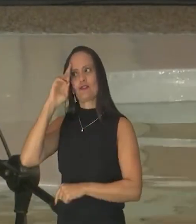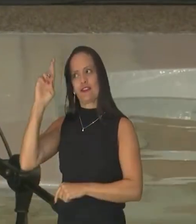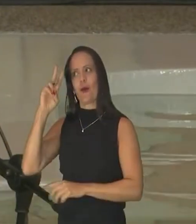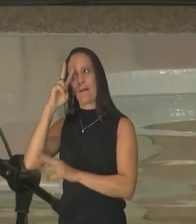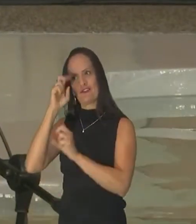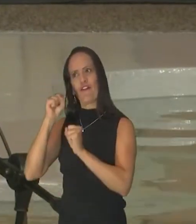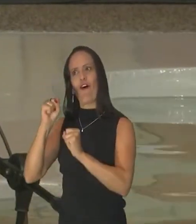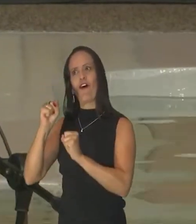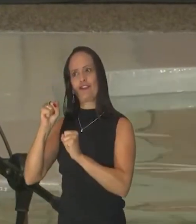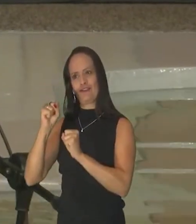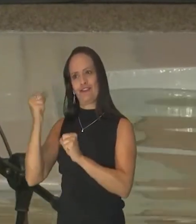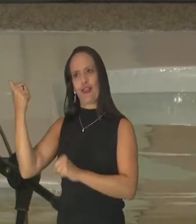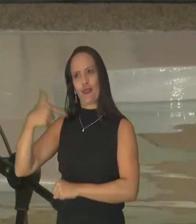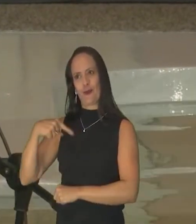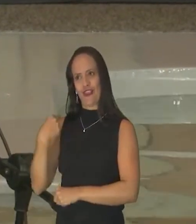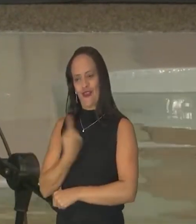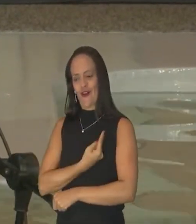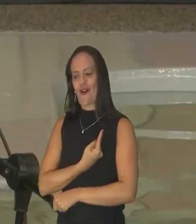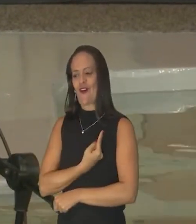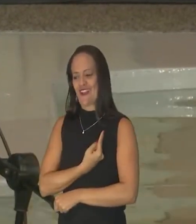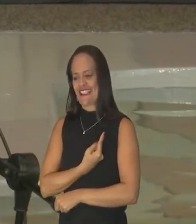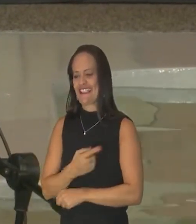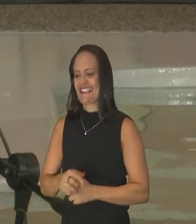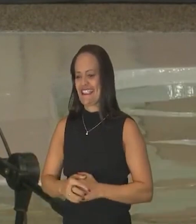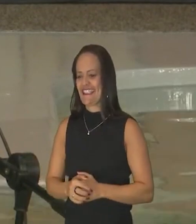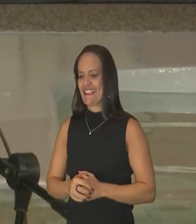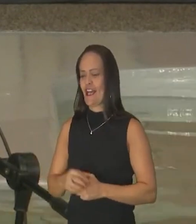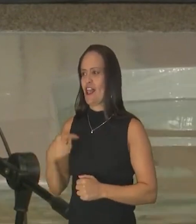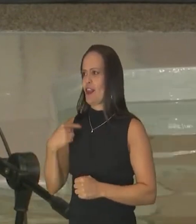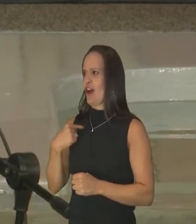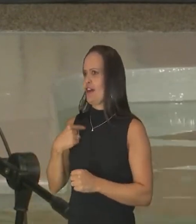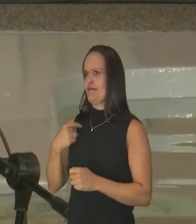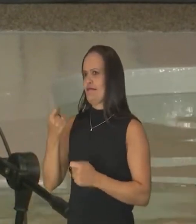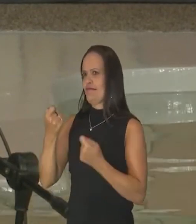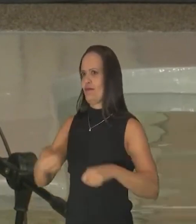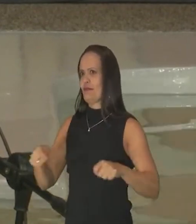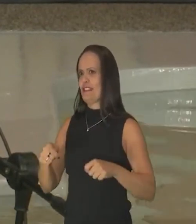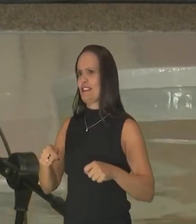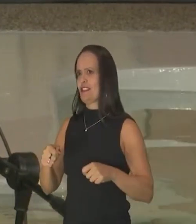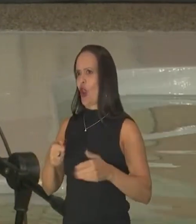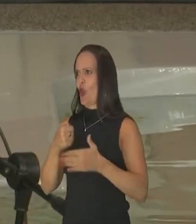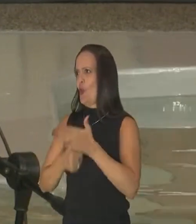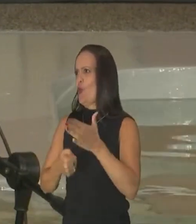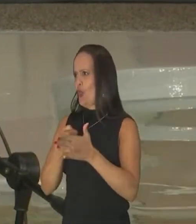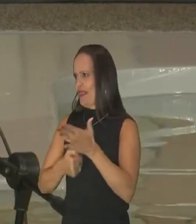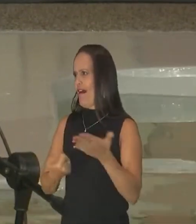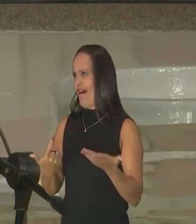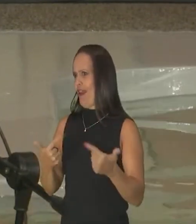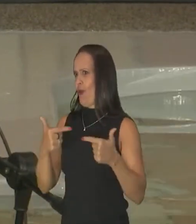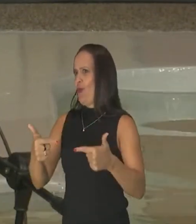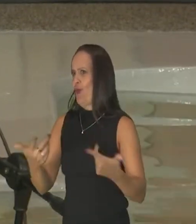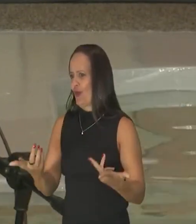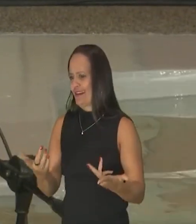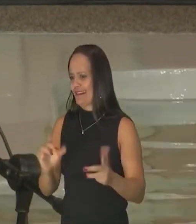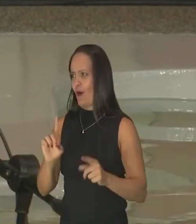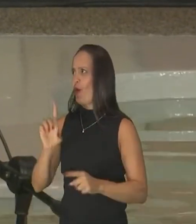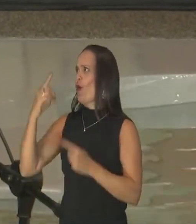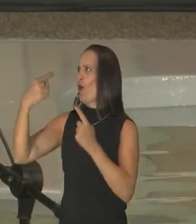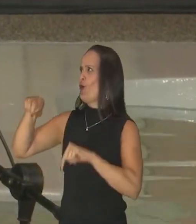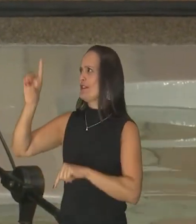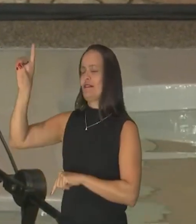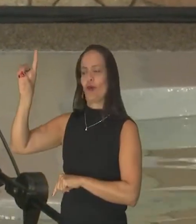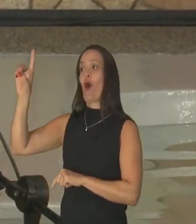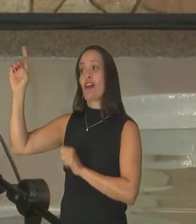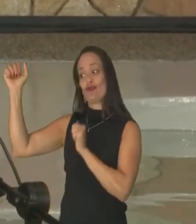nós. Nós não temos que lutar contra o Senhor. Nós lutamos com o